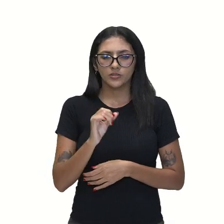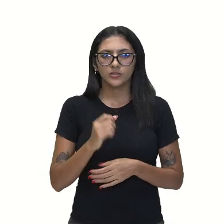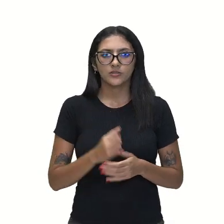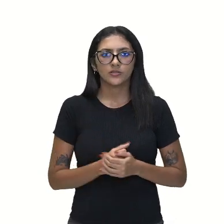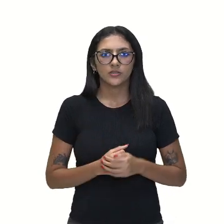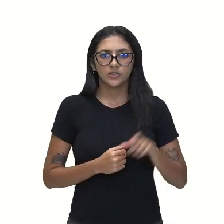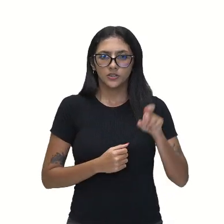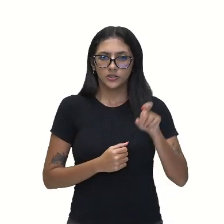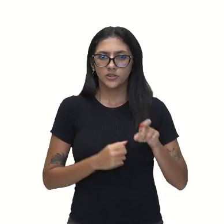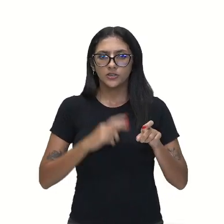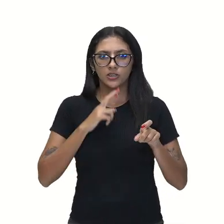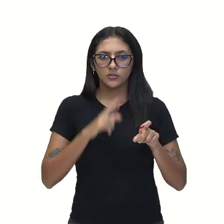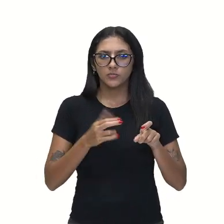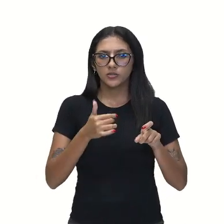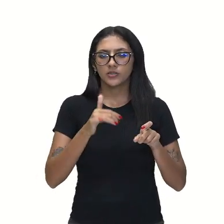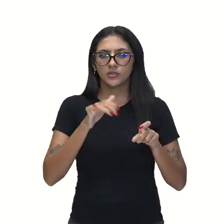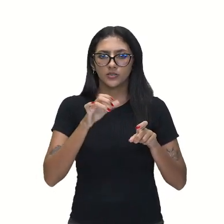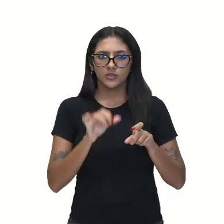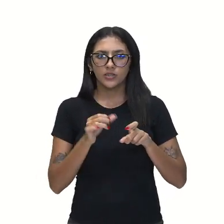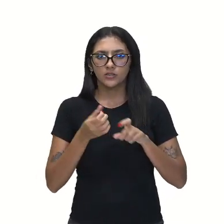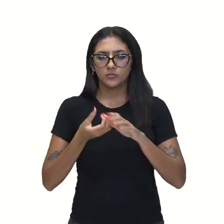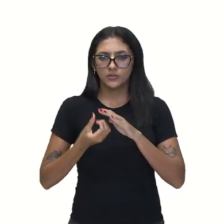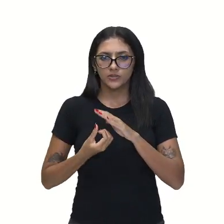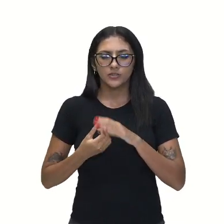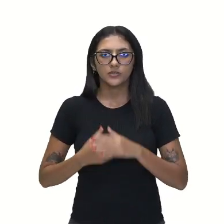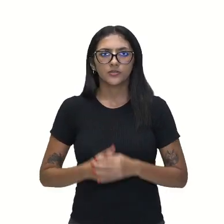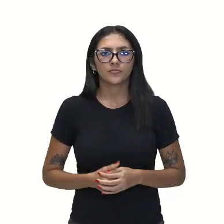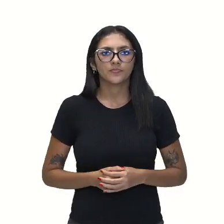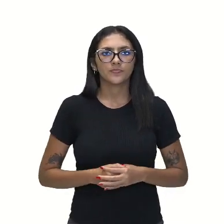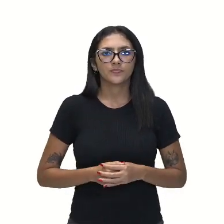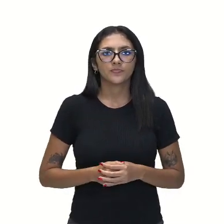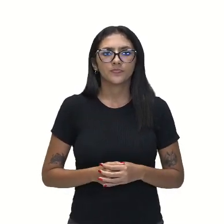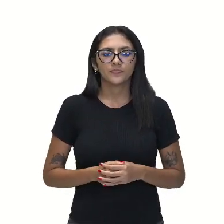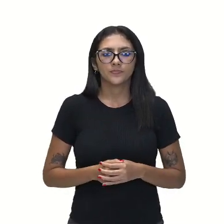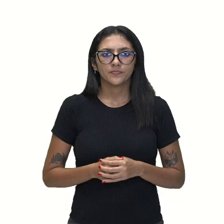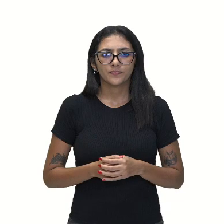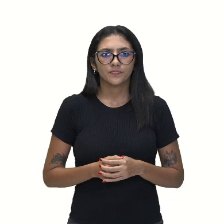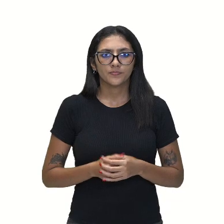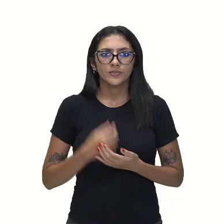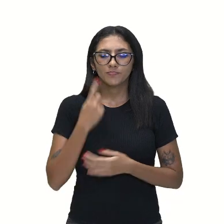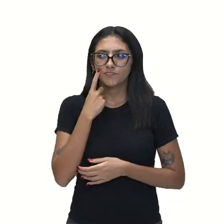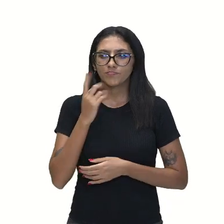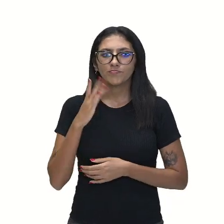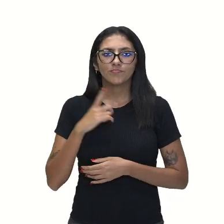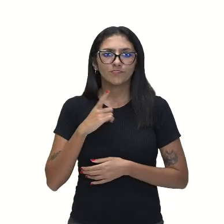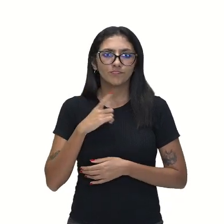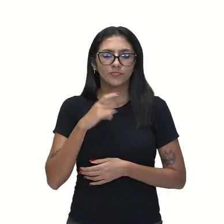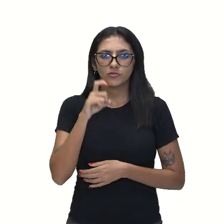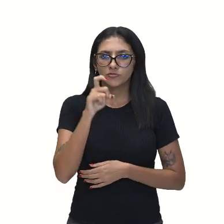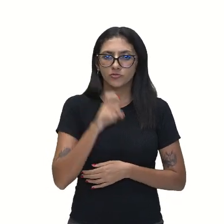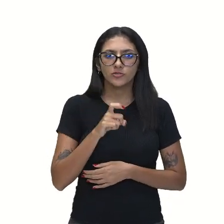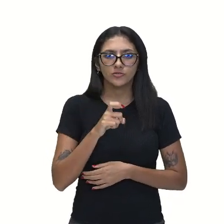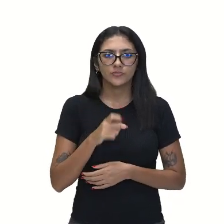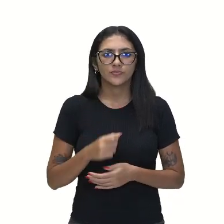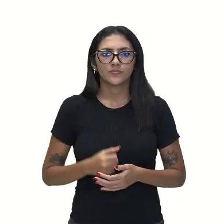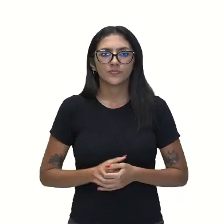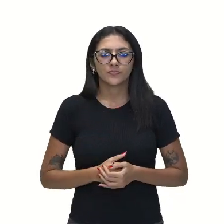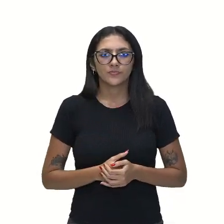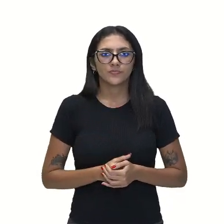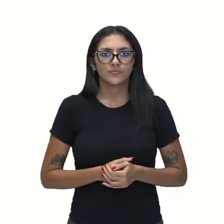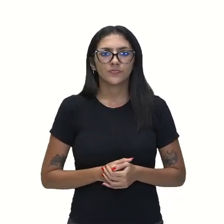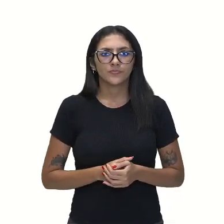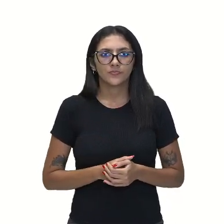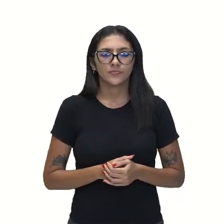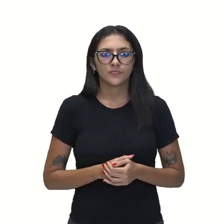a 10 sobre 6. Aí está mais uma questão resolvida. O máximo que você